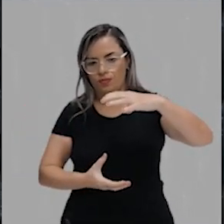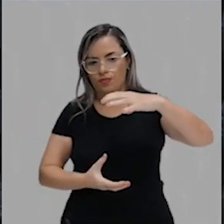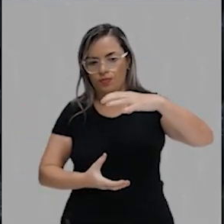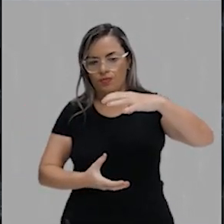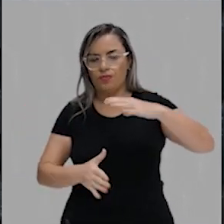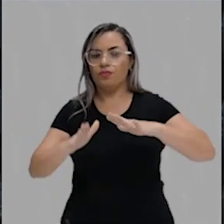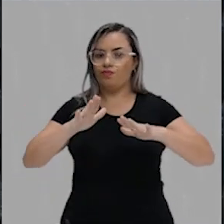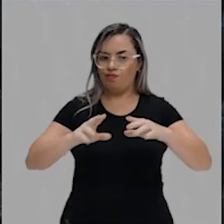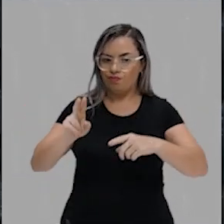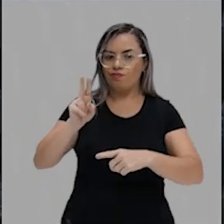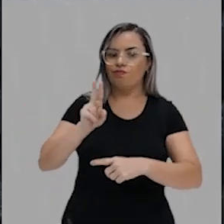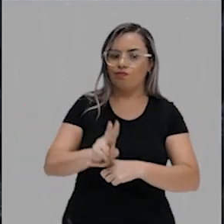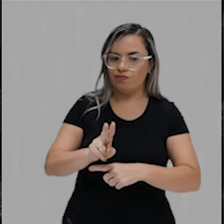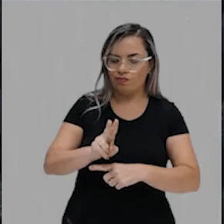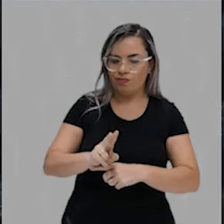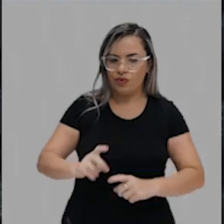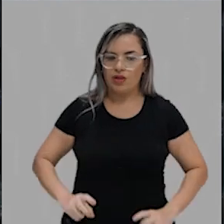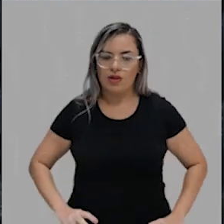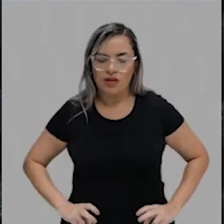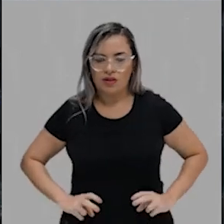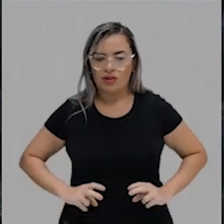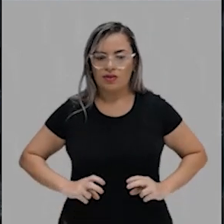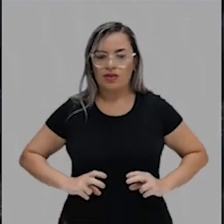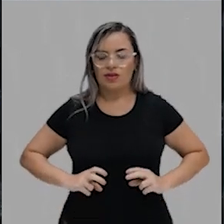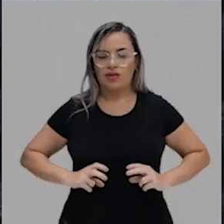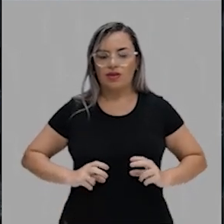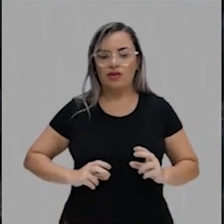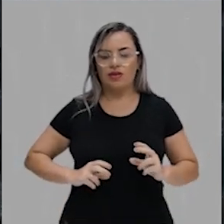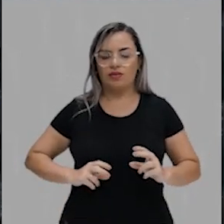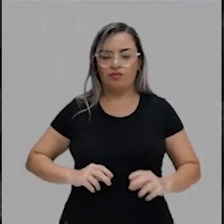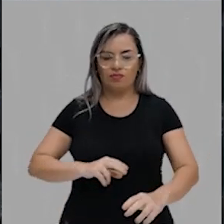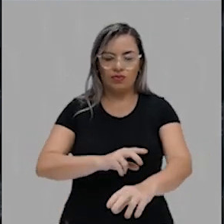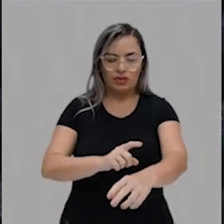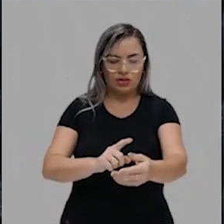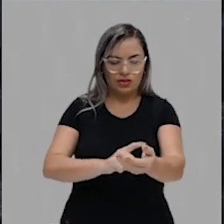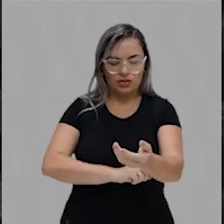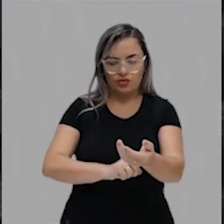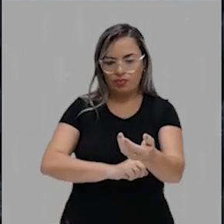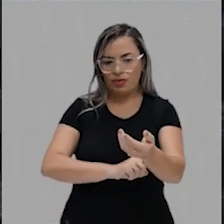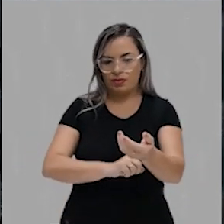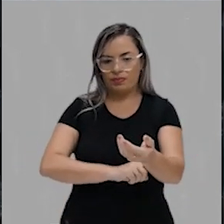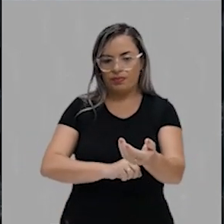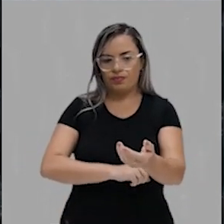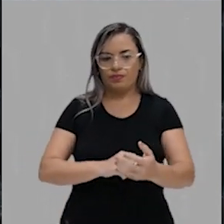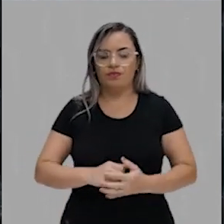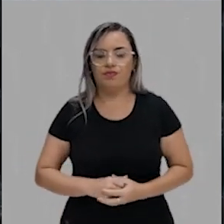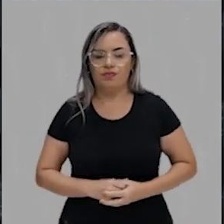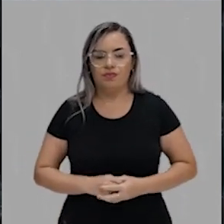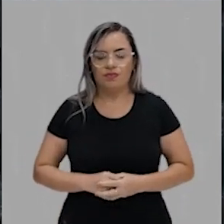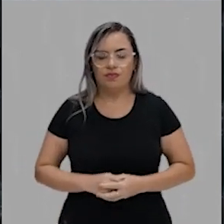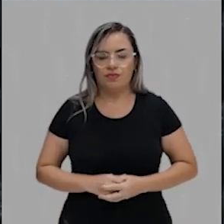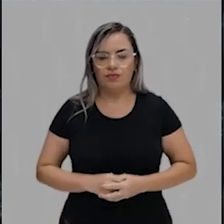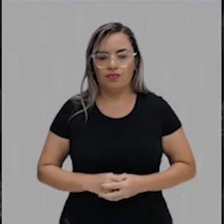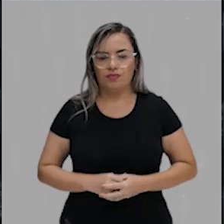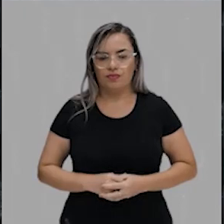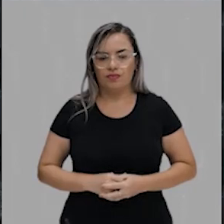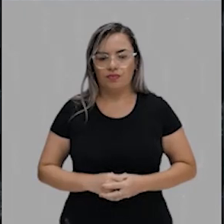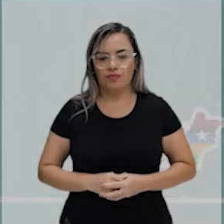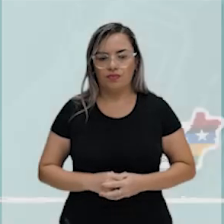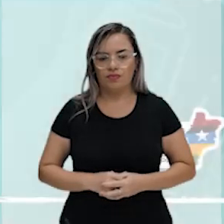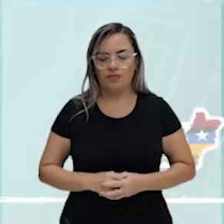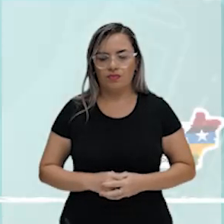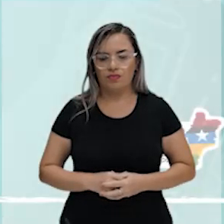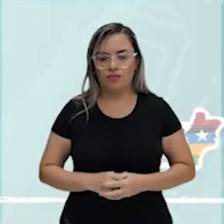provocar câncer de pele, certo? É um tipo de radiação altamente agressiva. Então, aqui, ó, nas